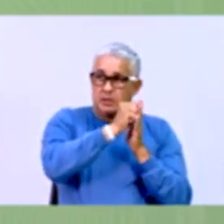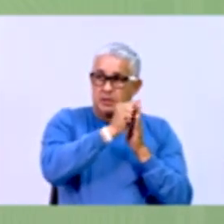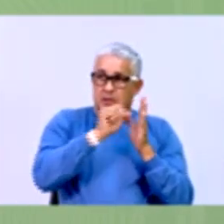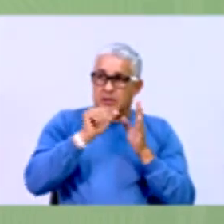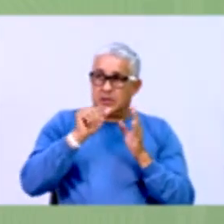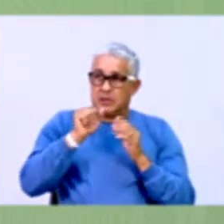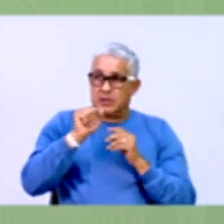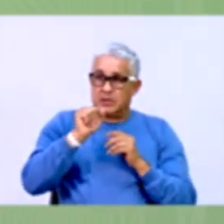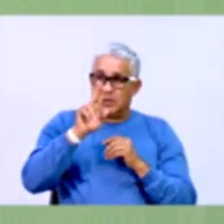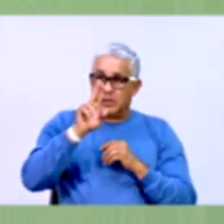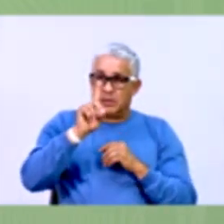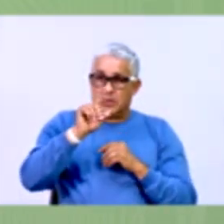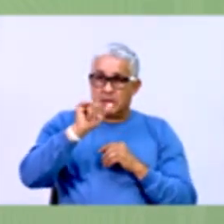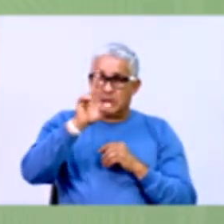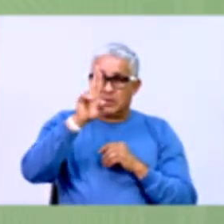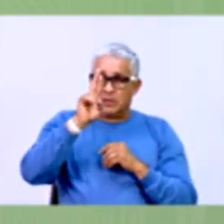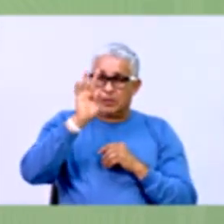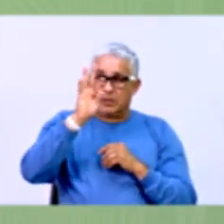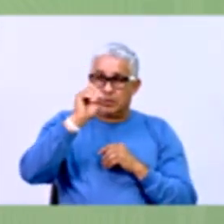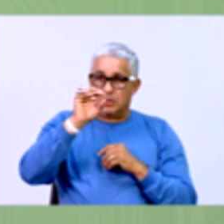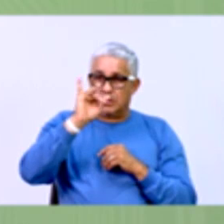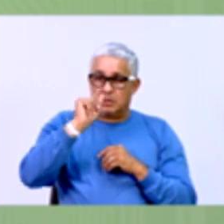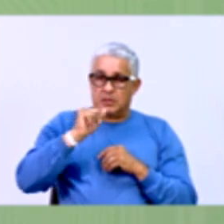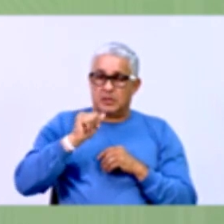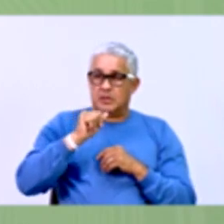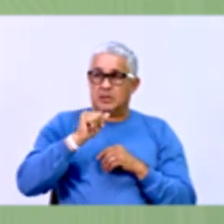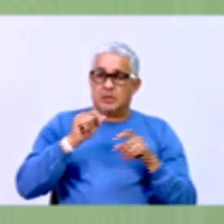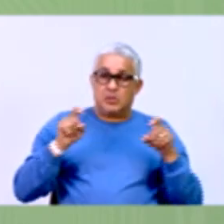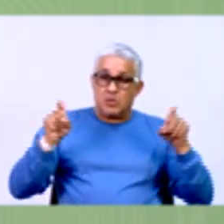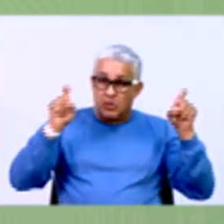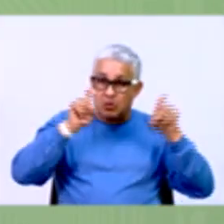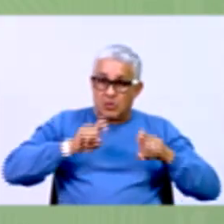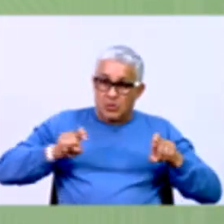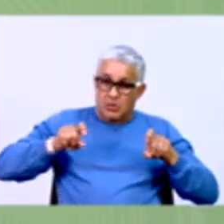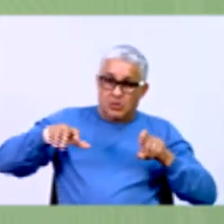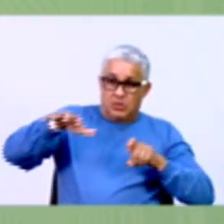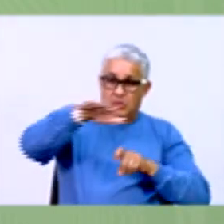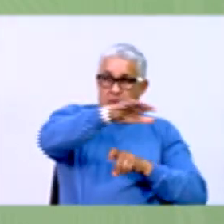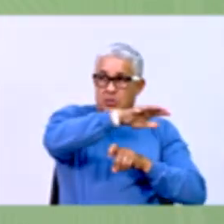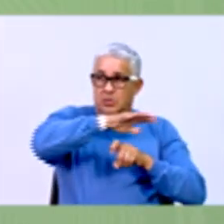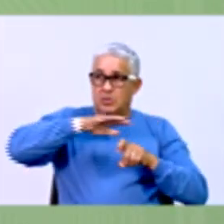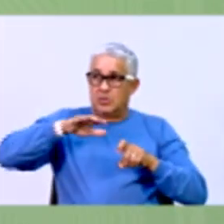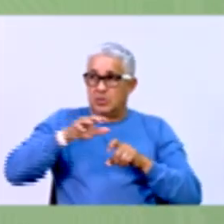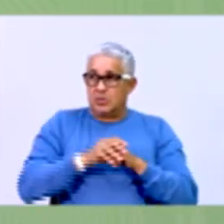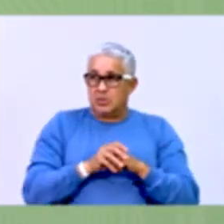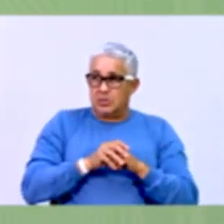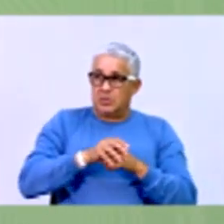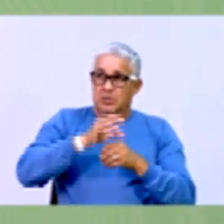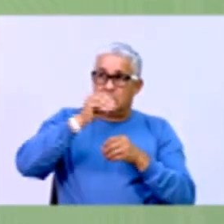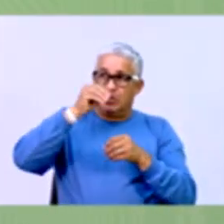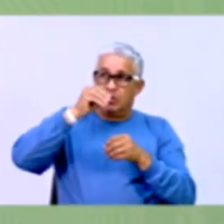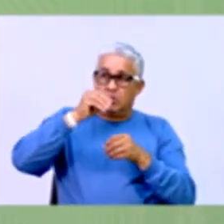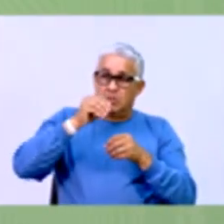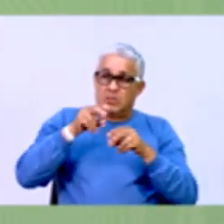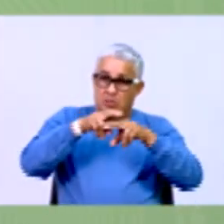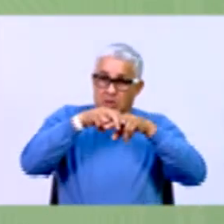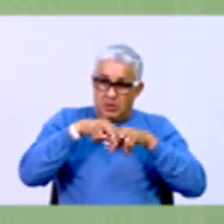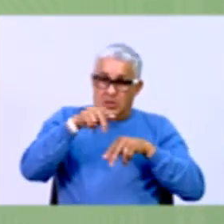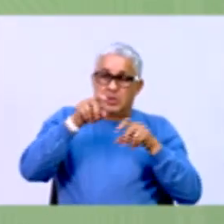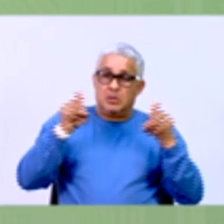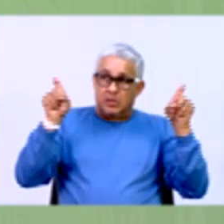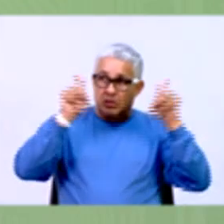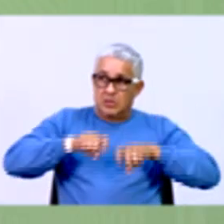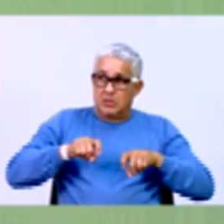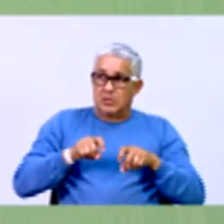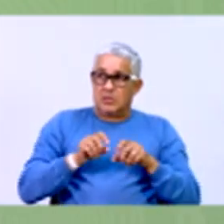auditoria. A abordagem ao redor do computador, por meio do computador e